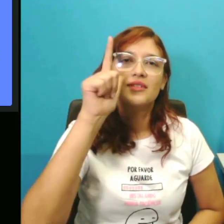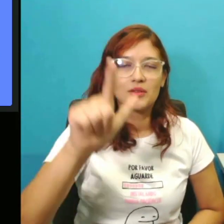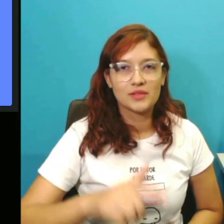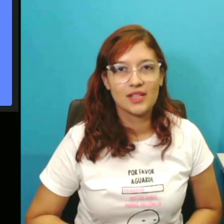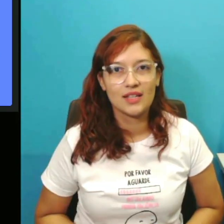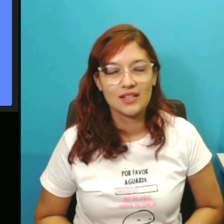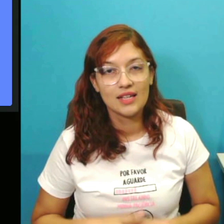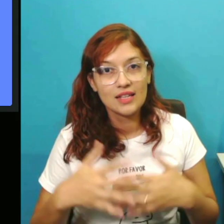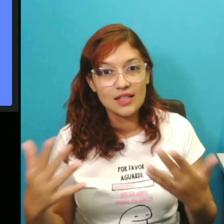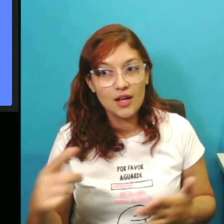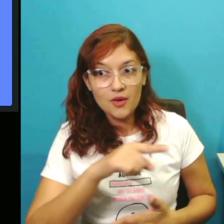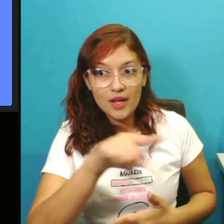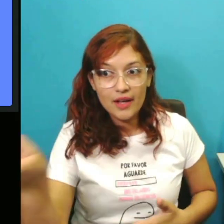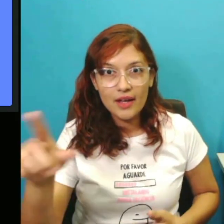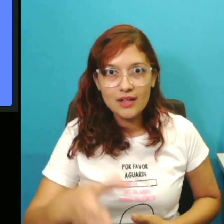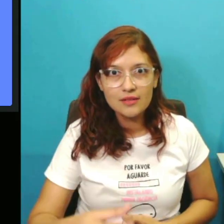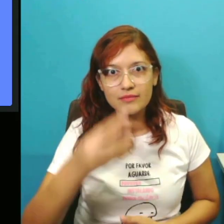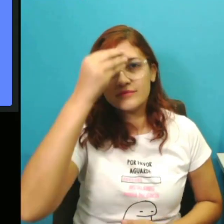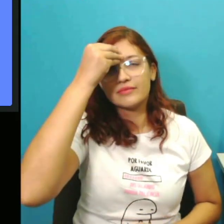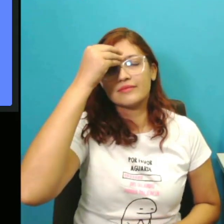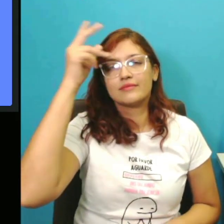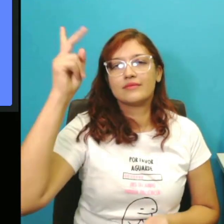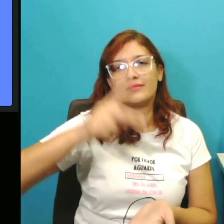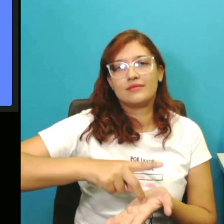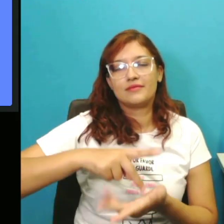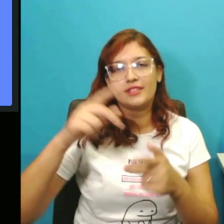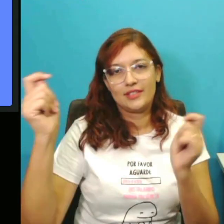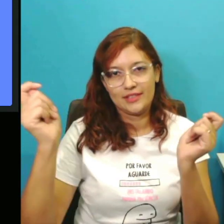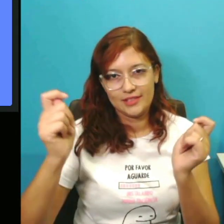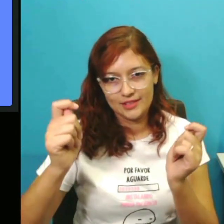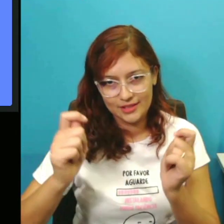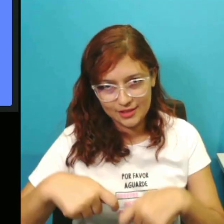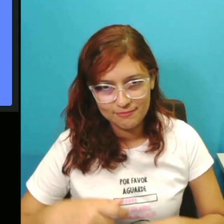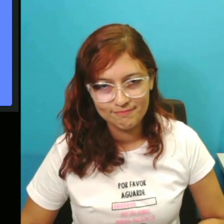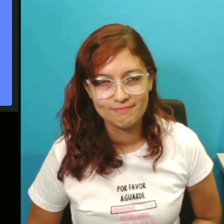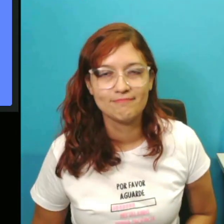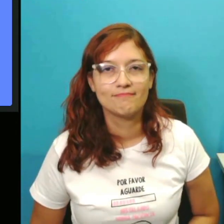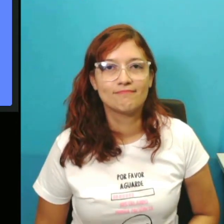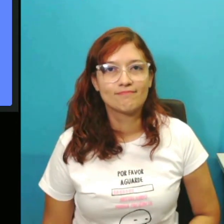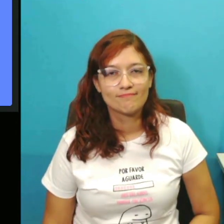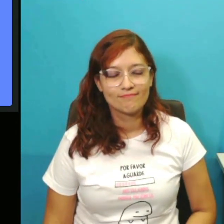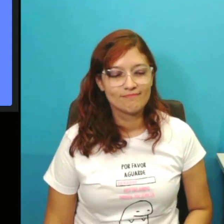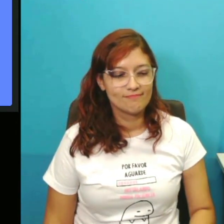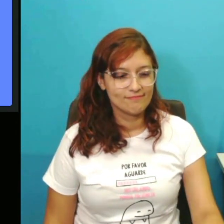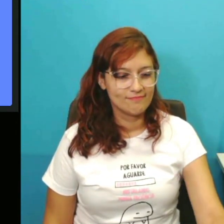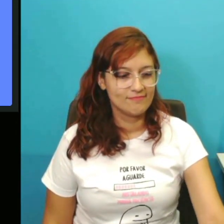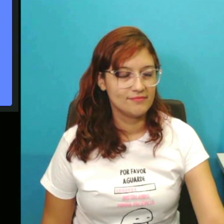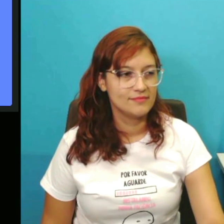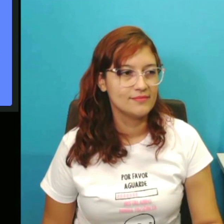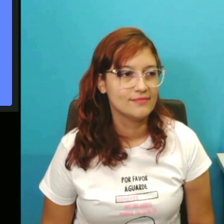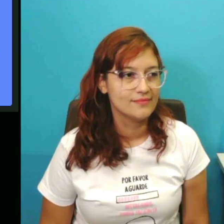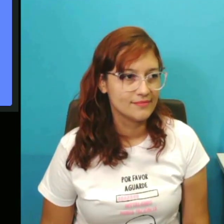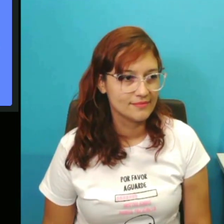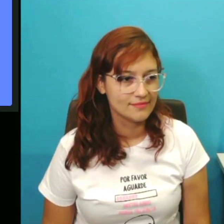construíssem o conhecimento. Isso ajuda na memorização e no aprendizado efetivo.